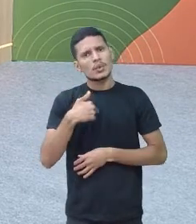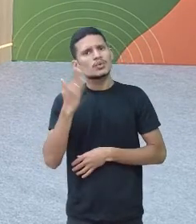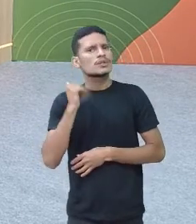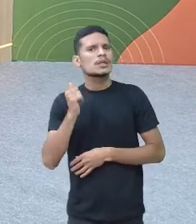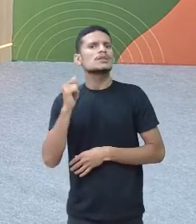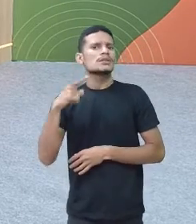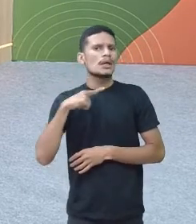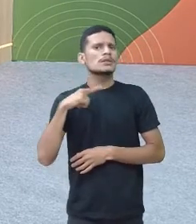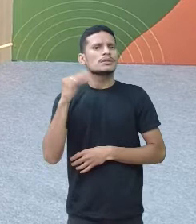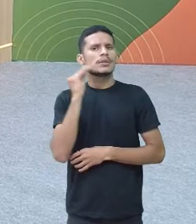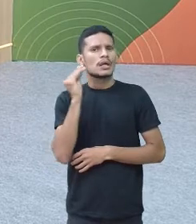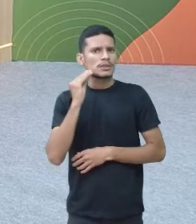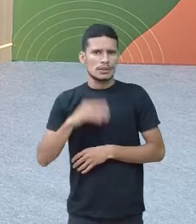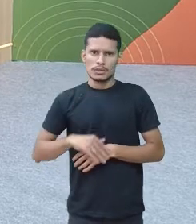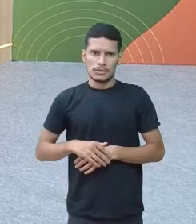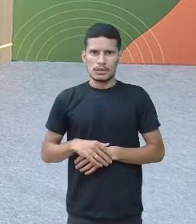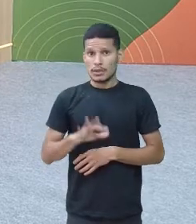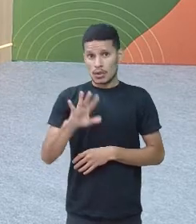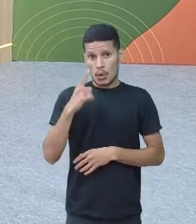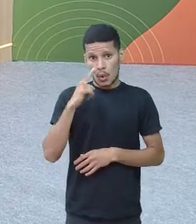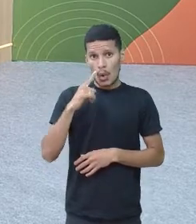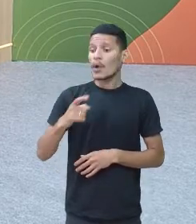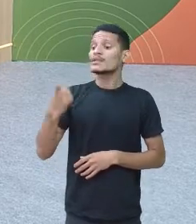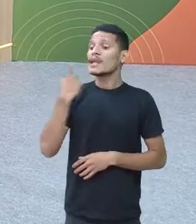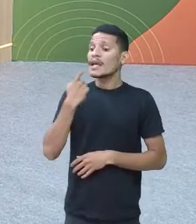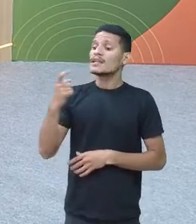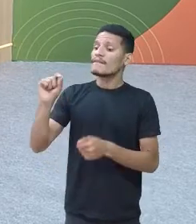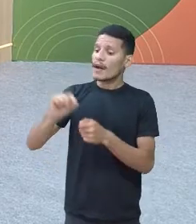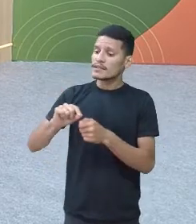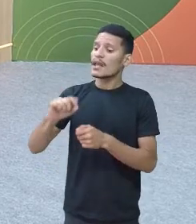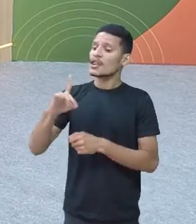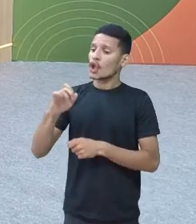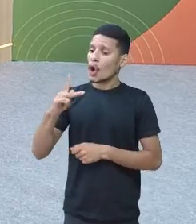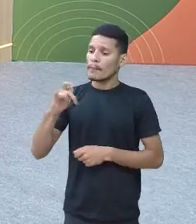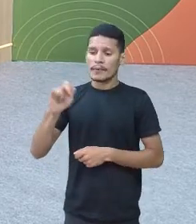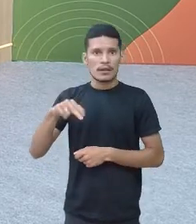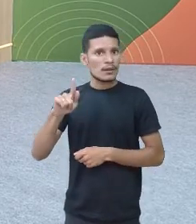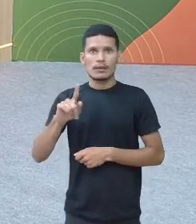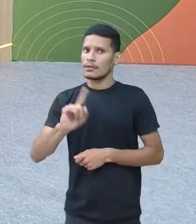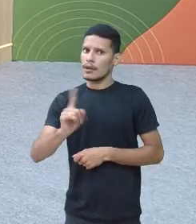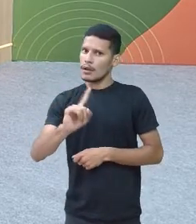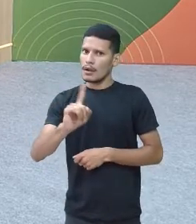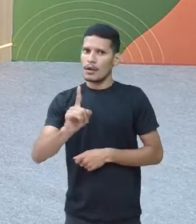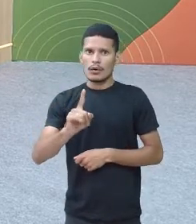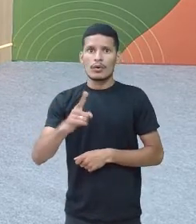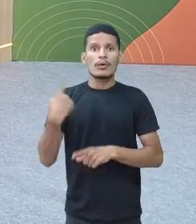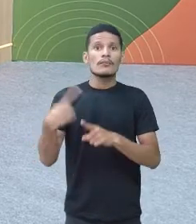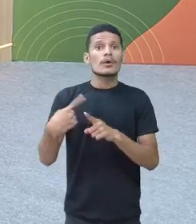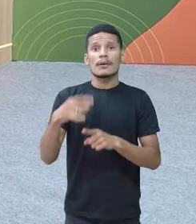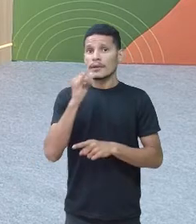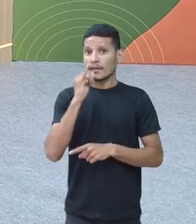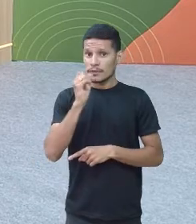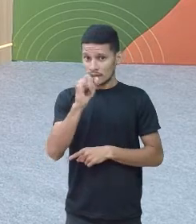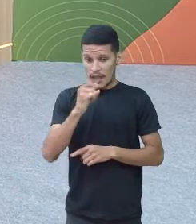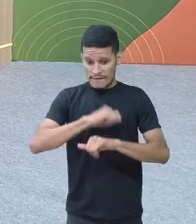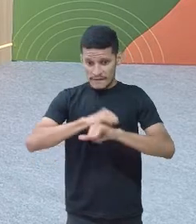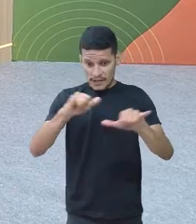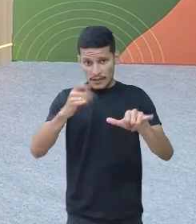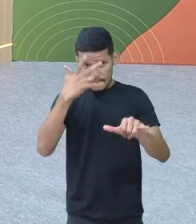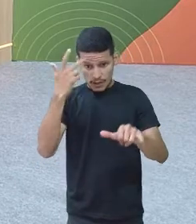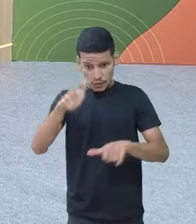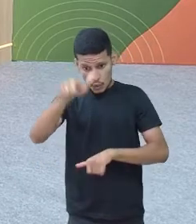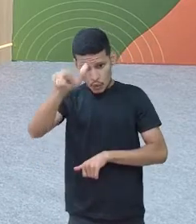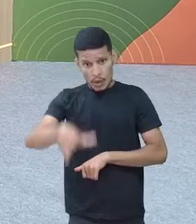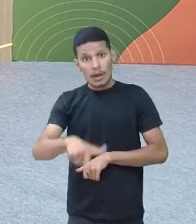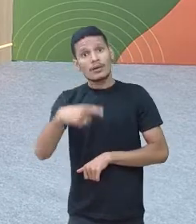teste? Eles não marcam assim, ó, tipo, sexta-feira tu vai fazer o exame de doping, não é nada assim não. Porque imagine, se você avisa pra pessoa